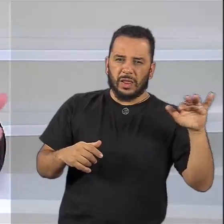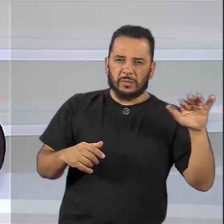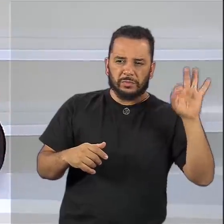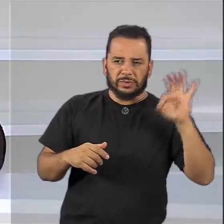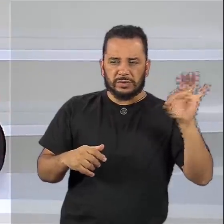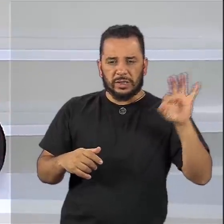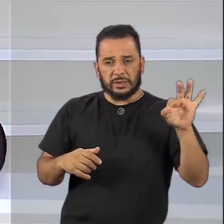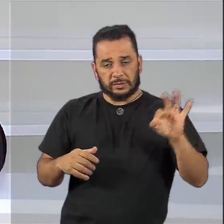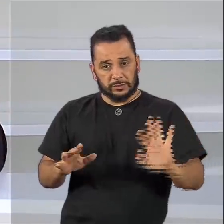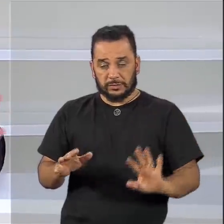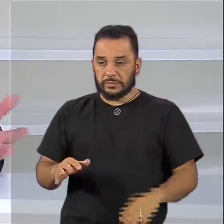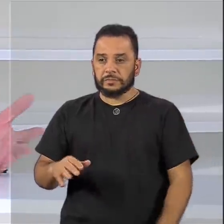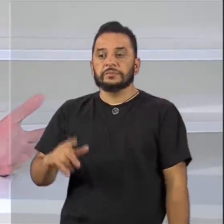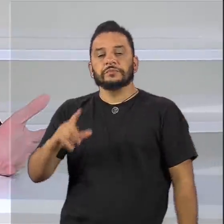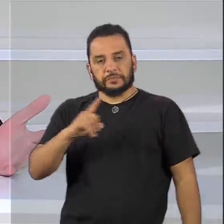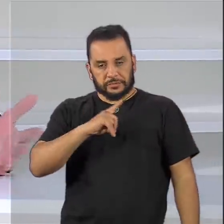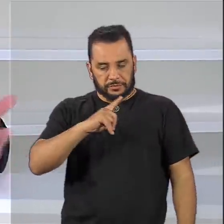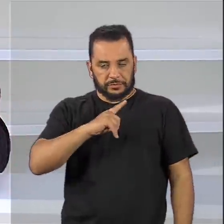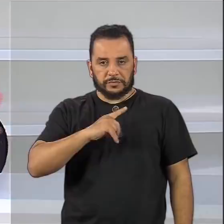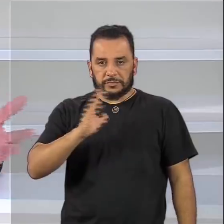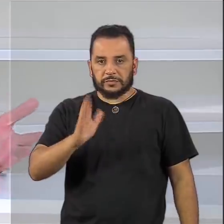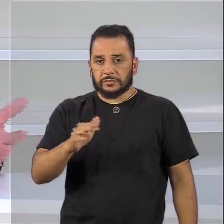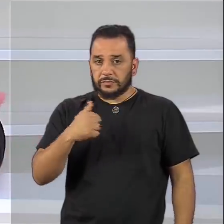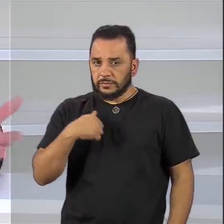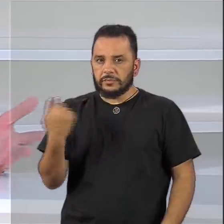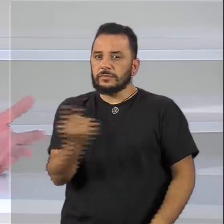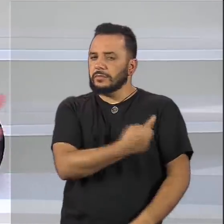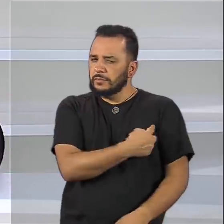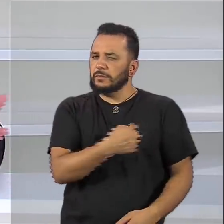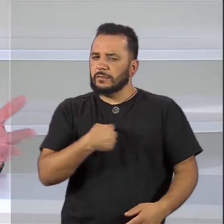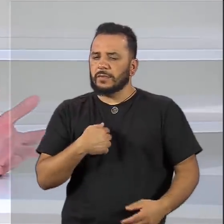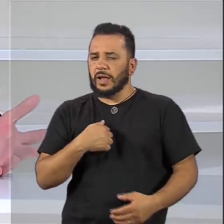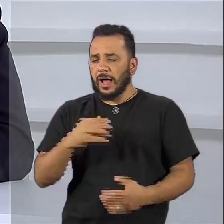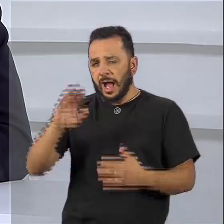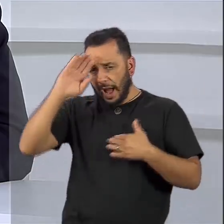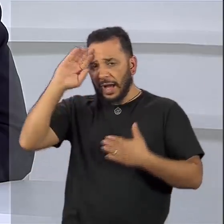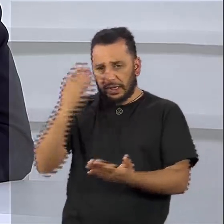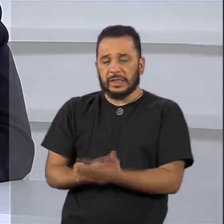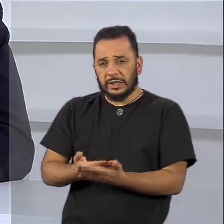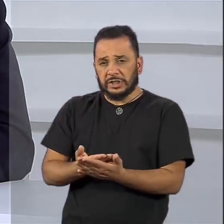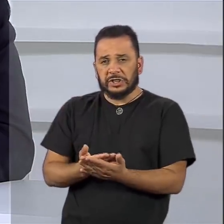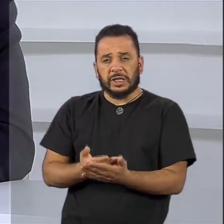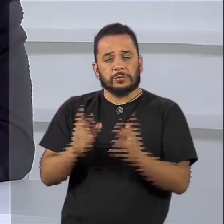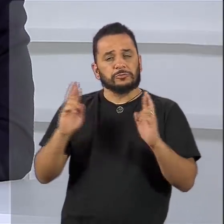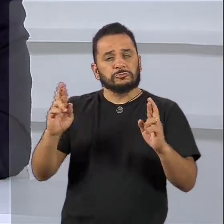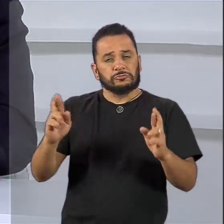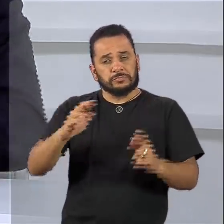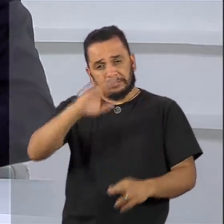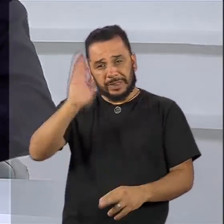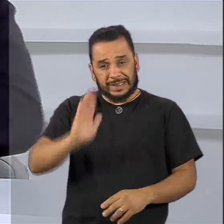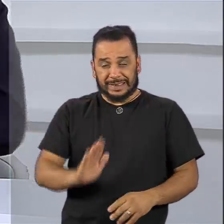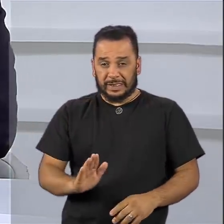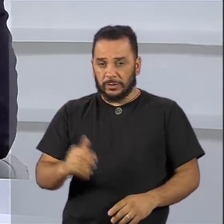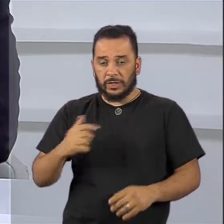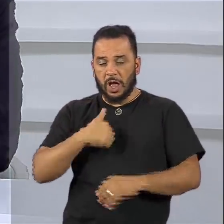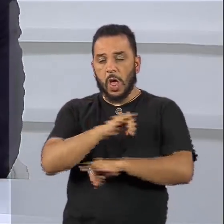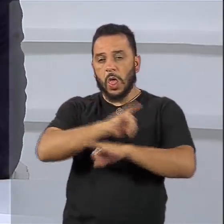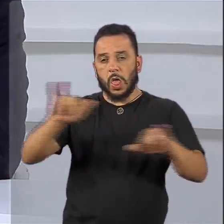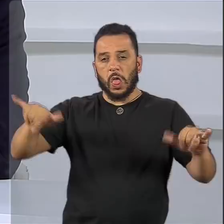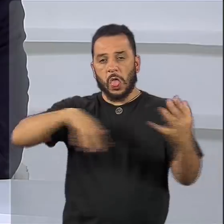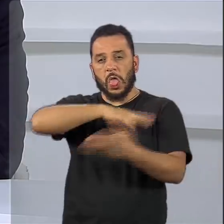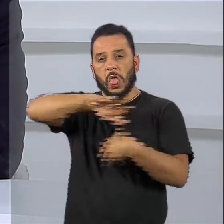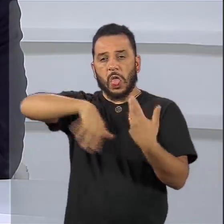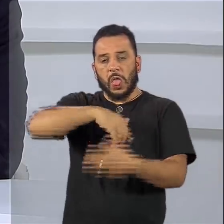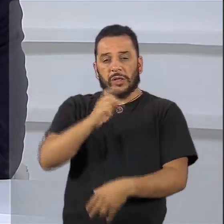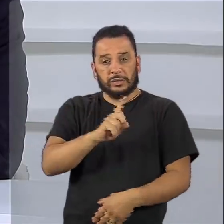ser tão pessimistas. Profetas do caos. Né? Mas tem uma novidade aí. Eu acho que você tem razão em apontar que existe